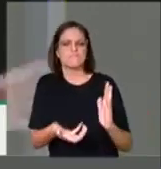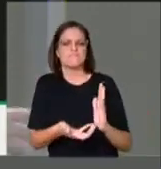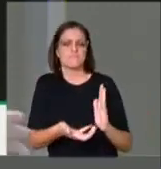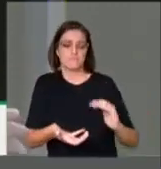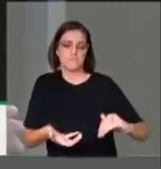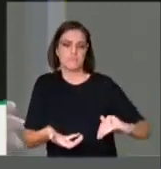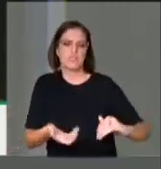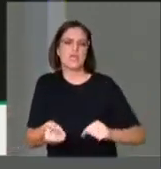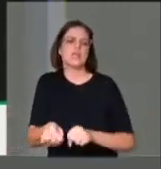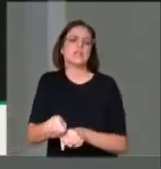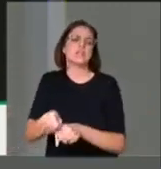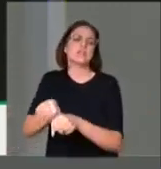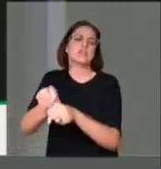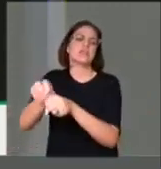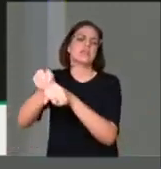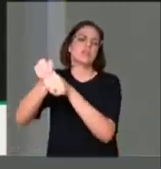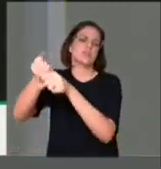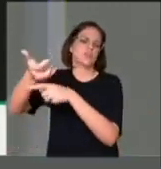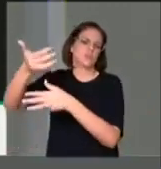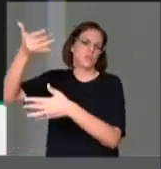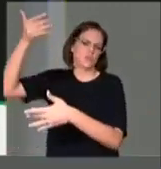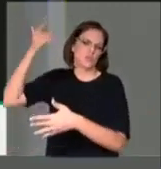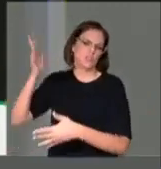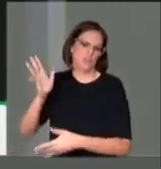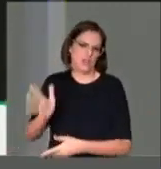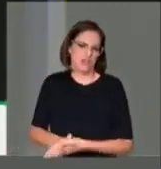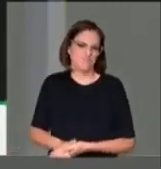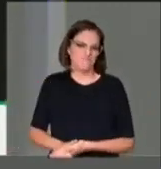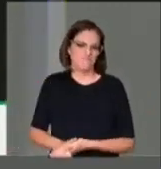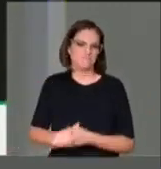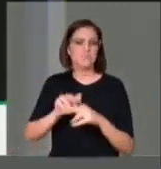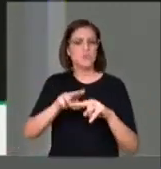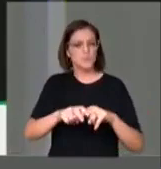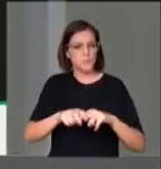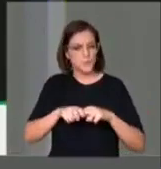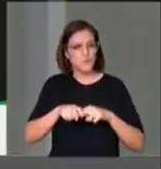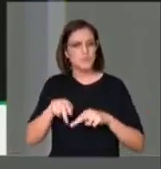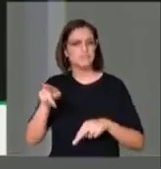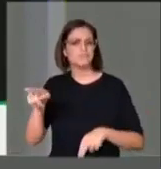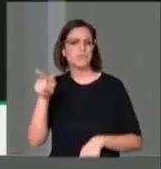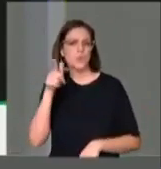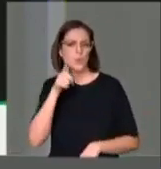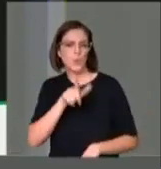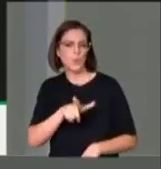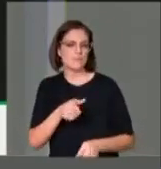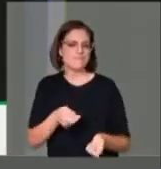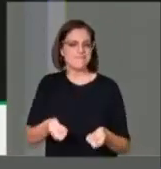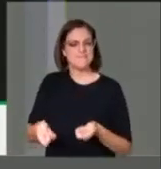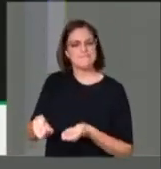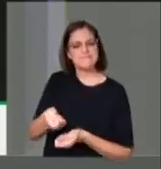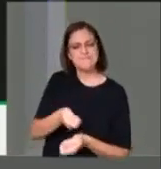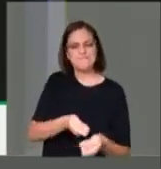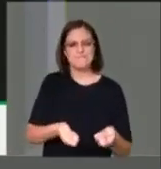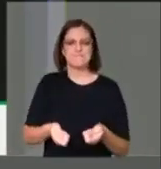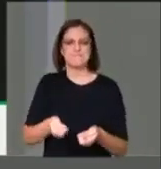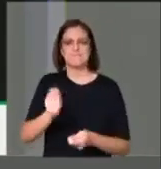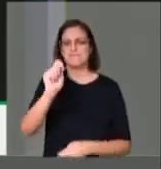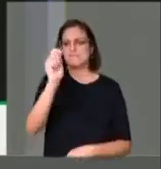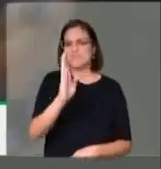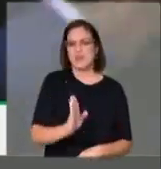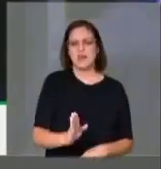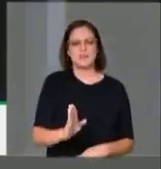muitas décadas, conseguindo fazer com que o país, o nosso Brasil, pudesse se tornar um dos países